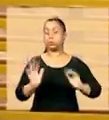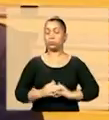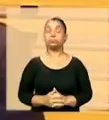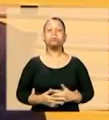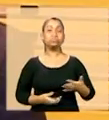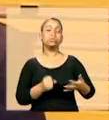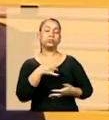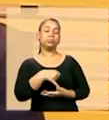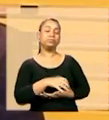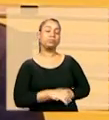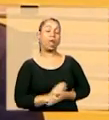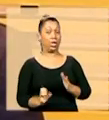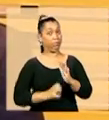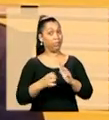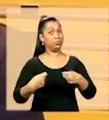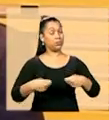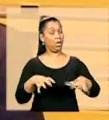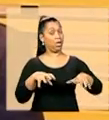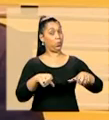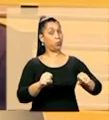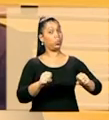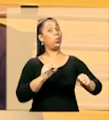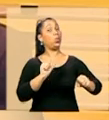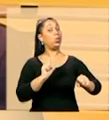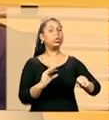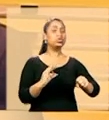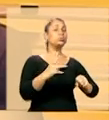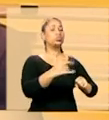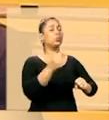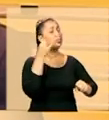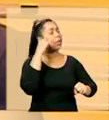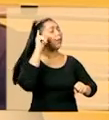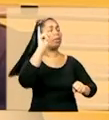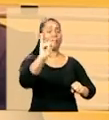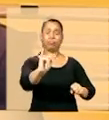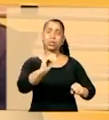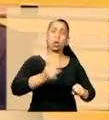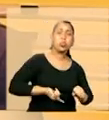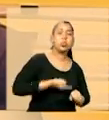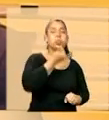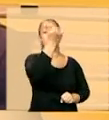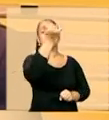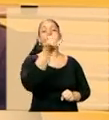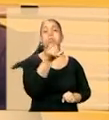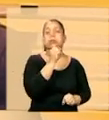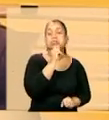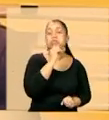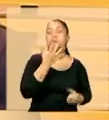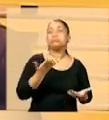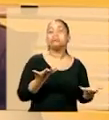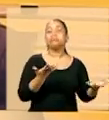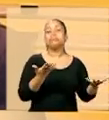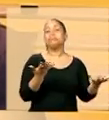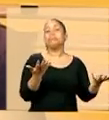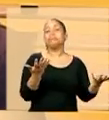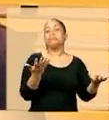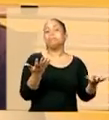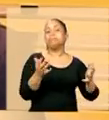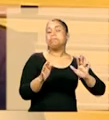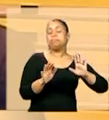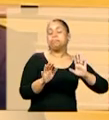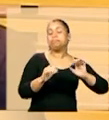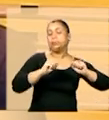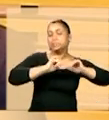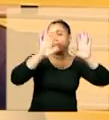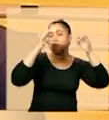não? Sim, a empresa tem que adotar todas as medidas preventivas para evitar o acidente. Então, vamos supor que ficou um exemplo,